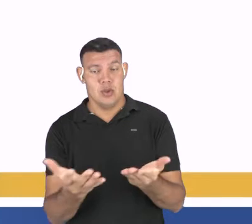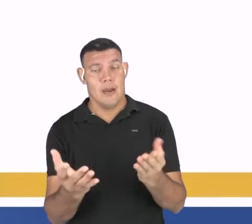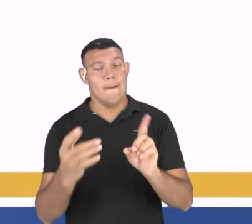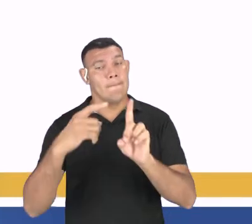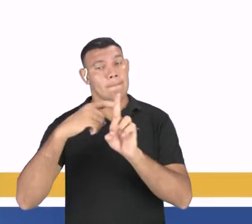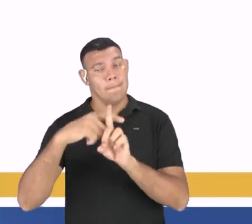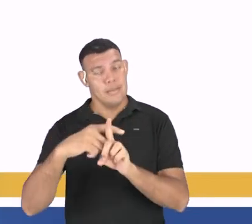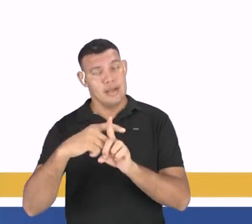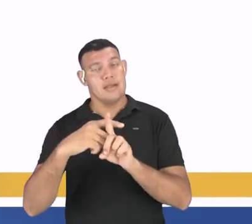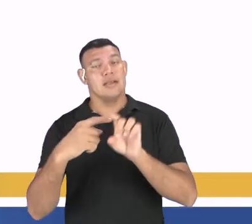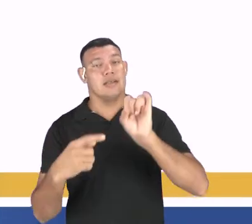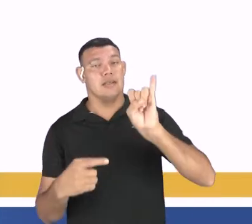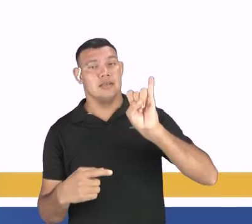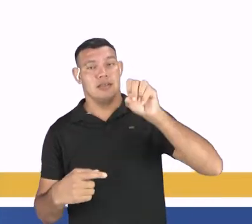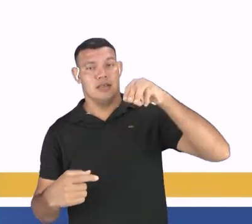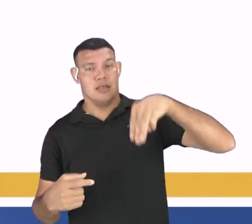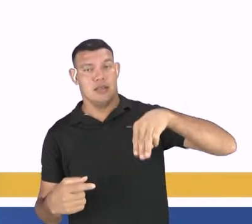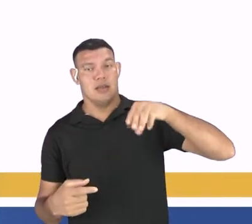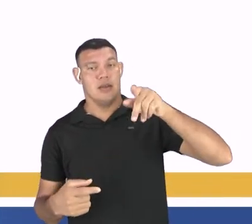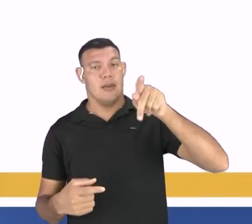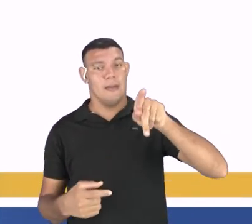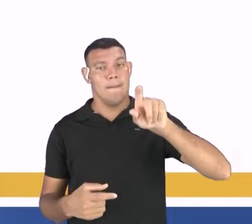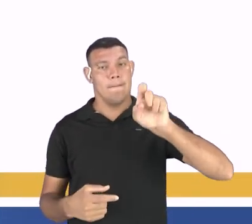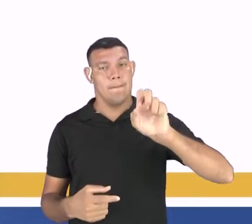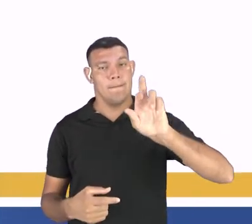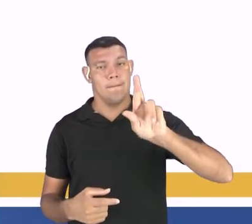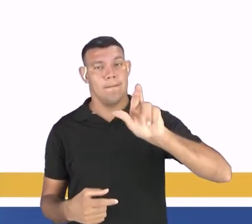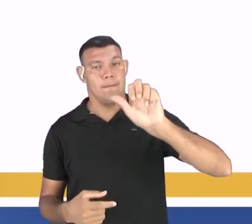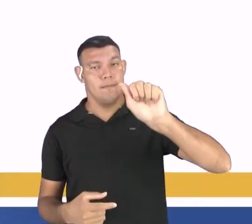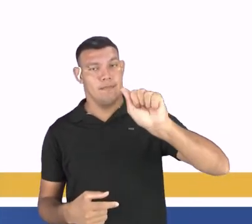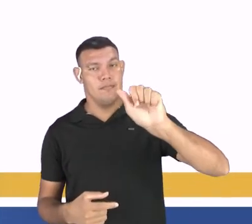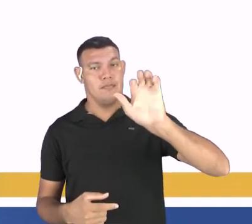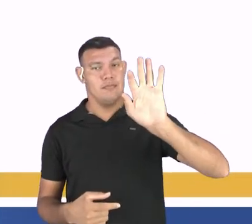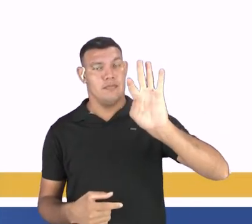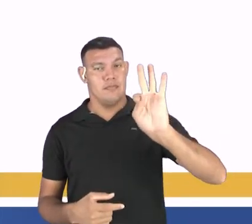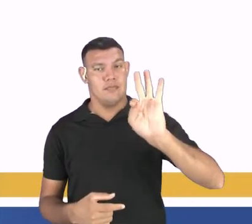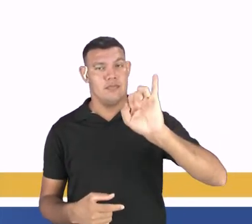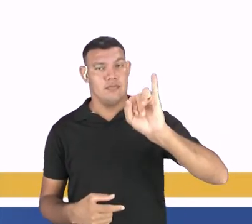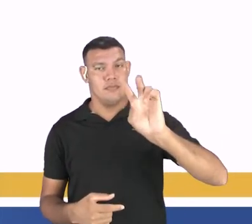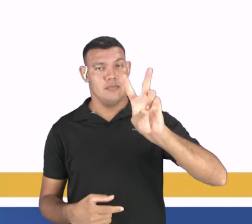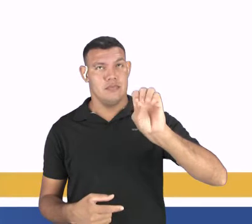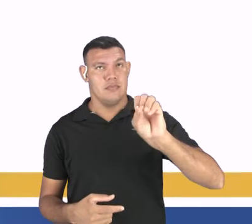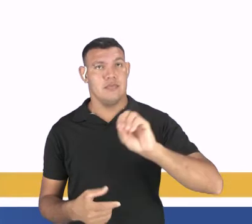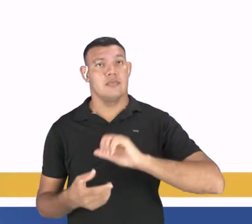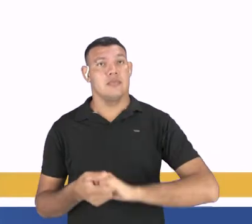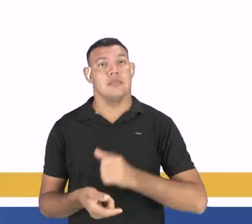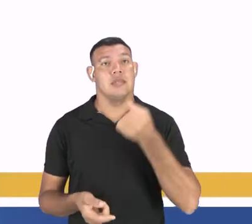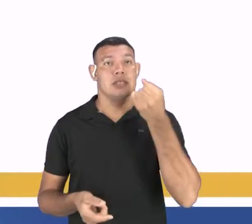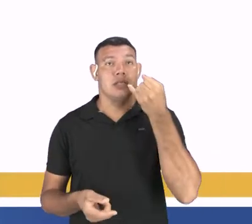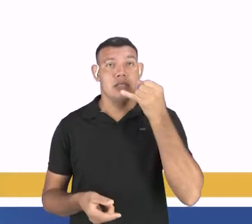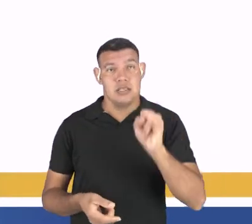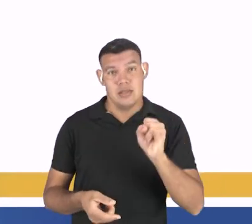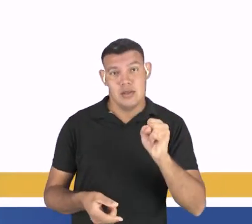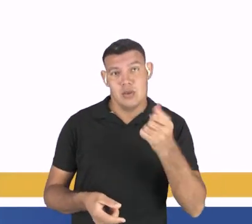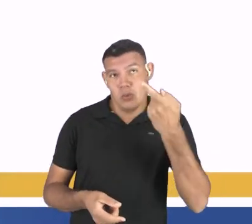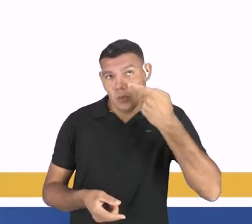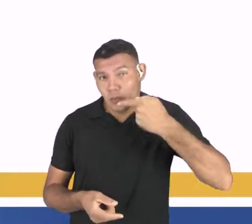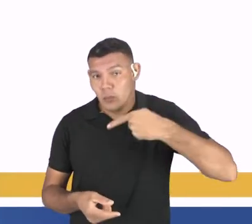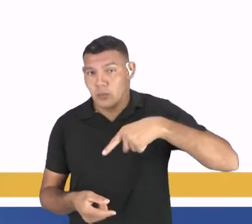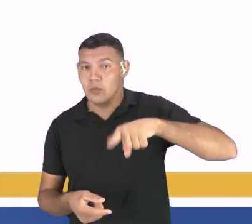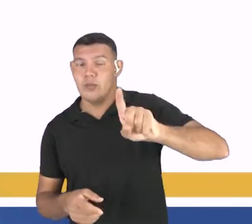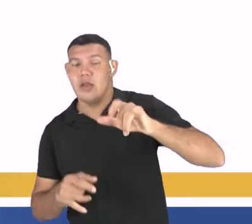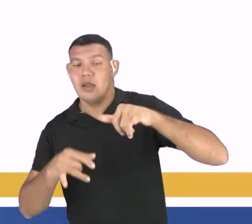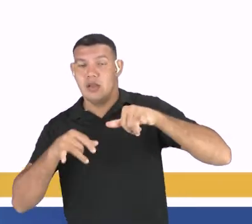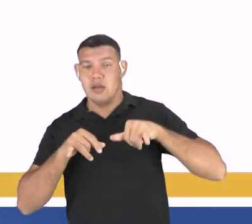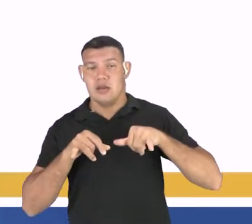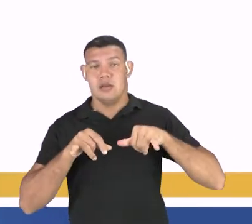lembro. Olha lá na frase que você vai lembrar. Ó. Se vas ao supermercado, compra-me pan.